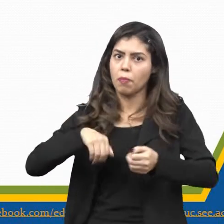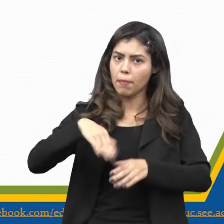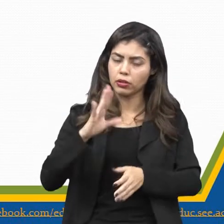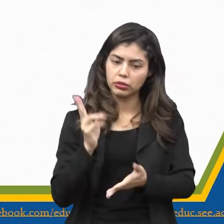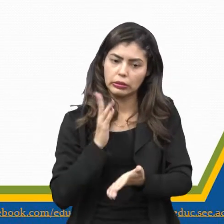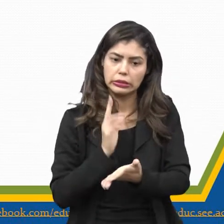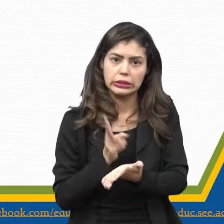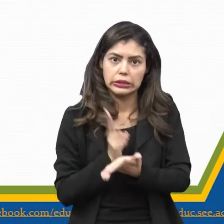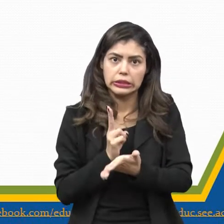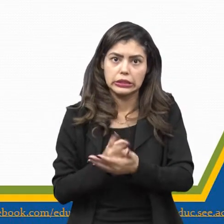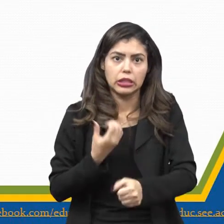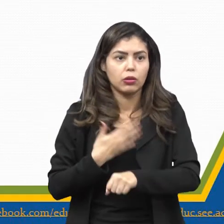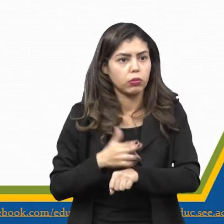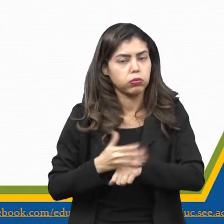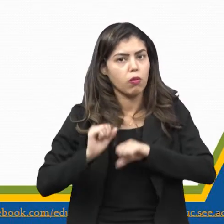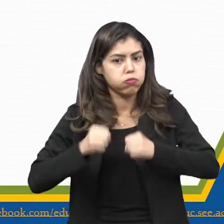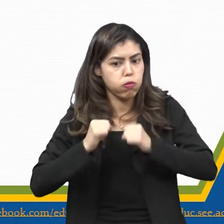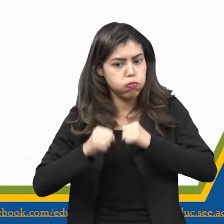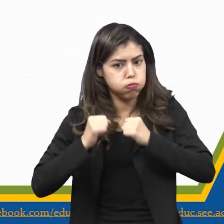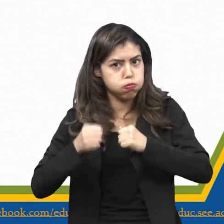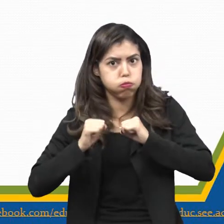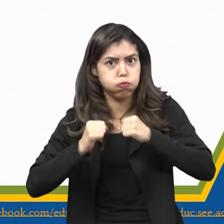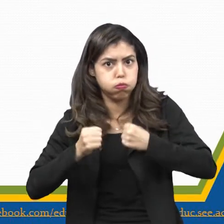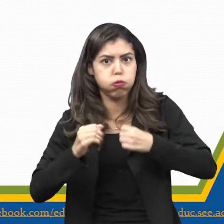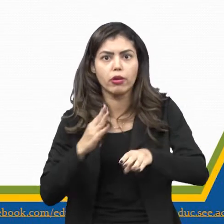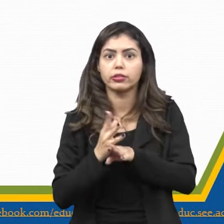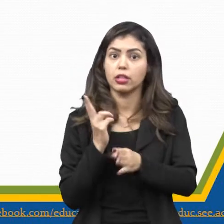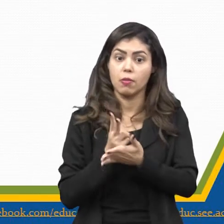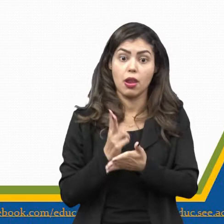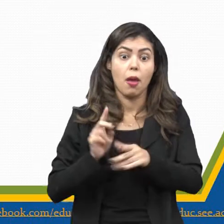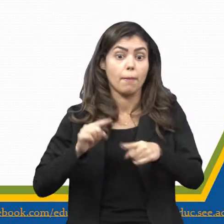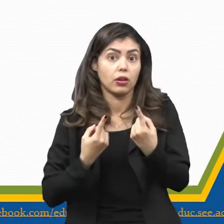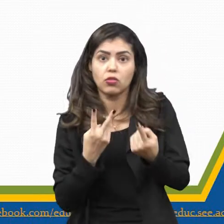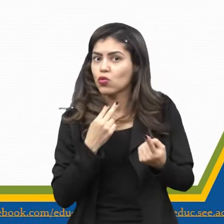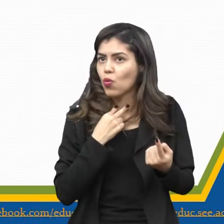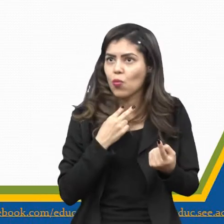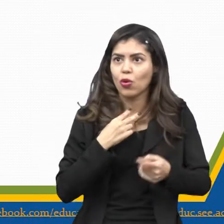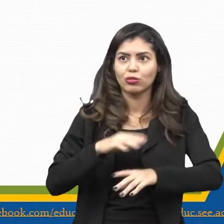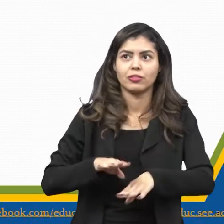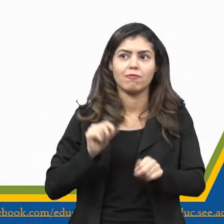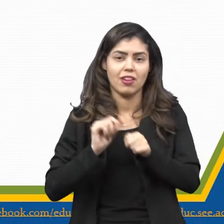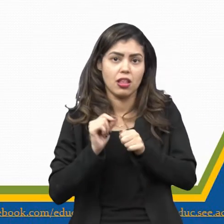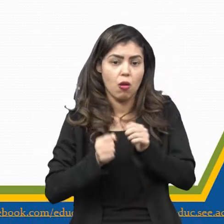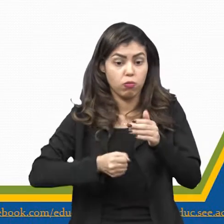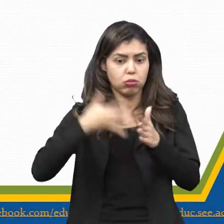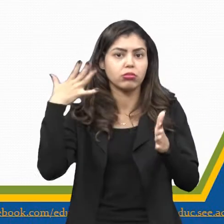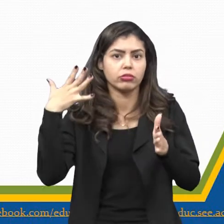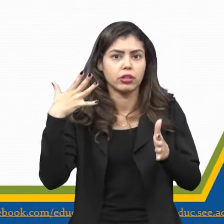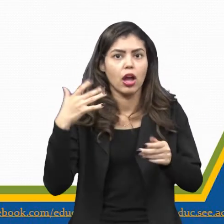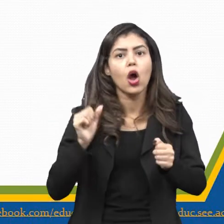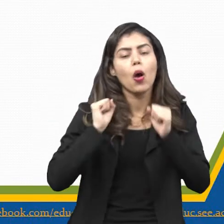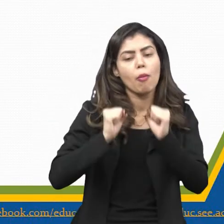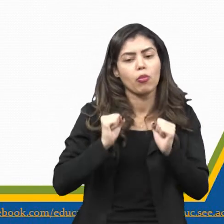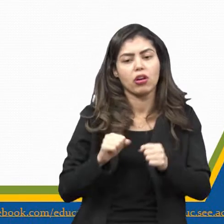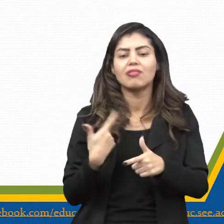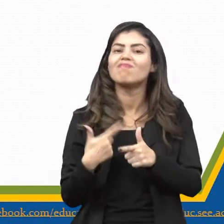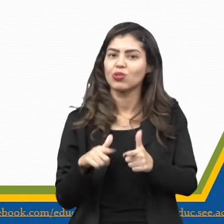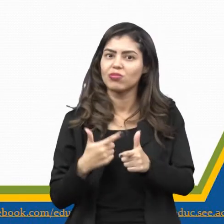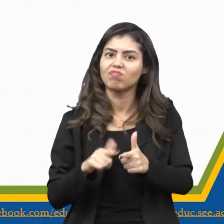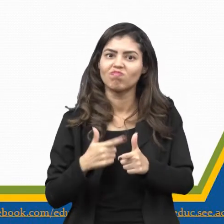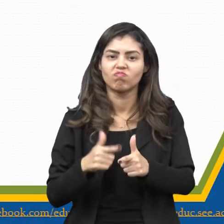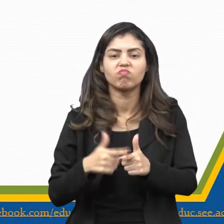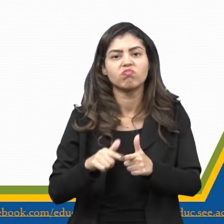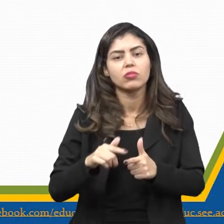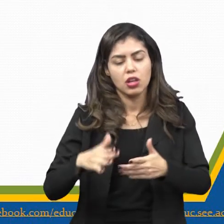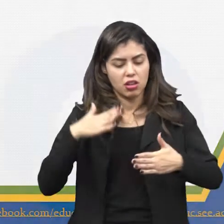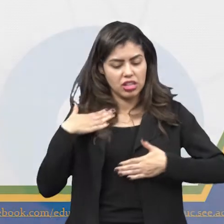porque praticar exercício físico faz muito bem à saúde. No entanto, em excesso ele pode se transformar na causa de problemas físicos ao